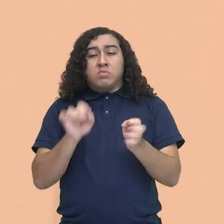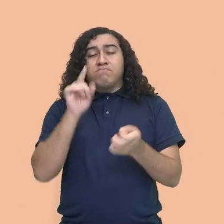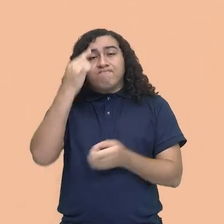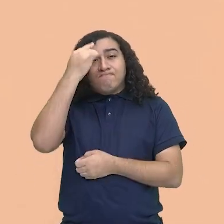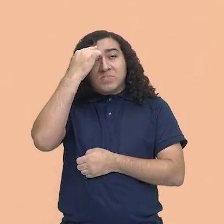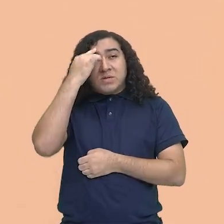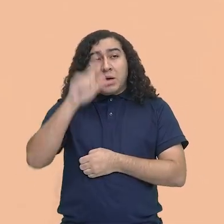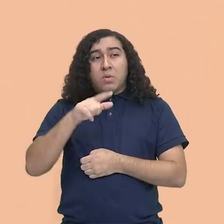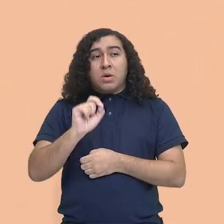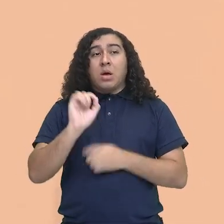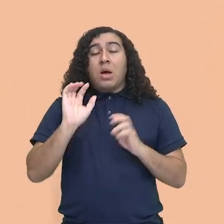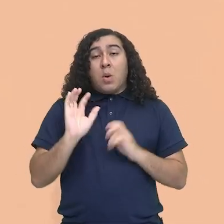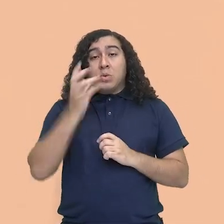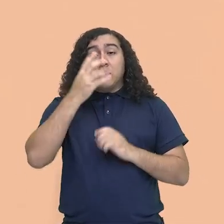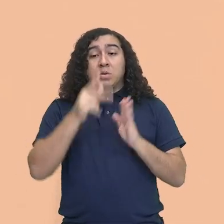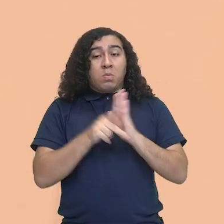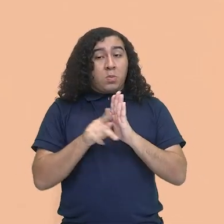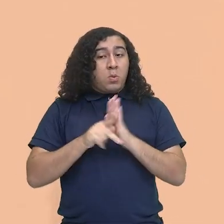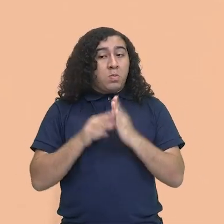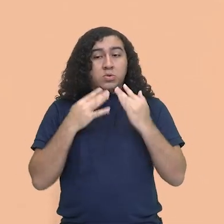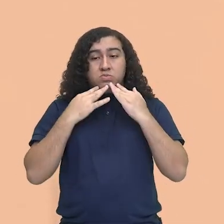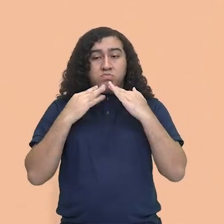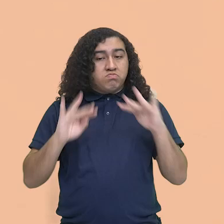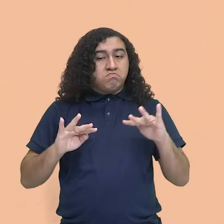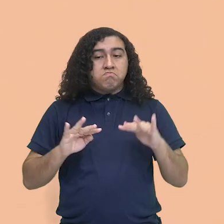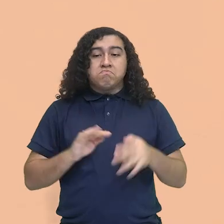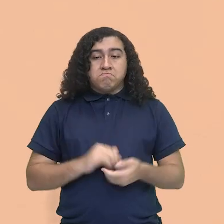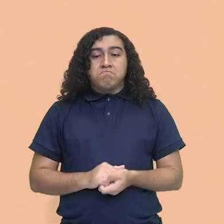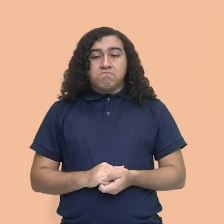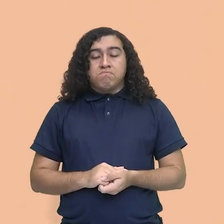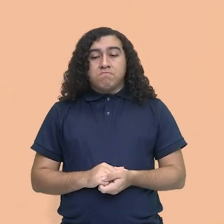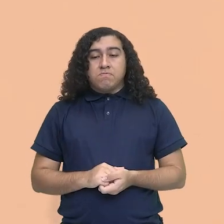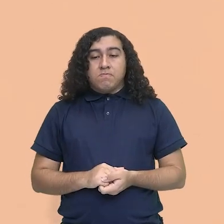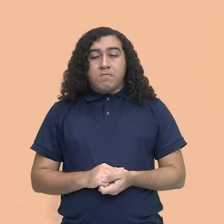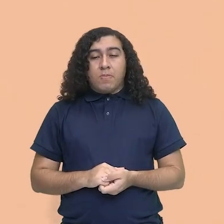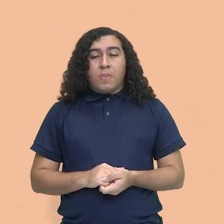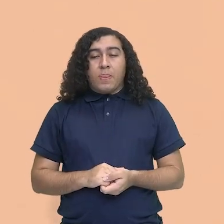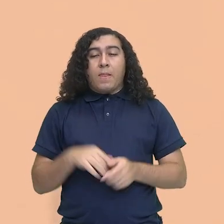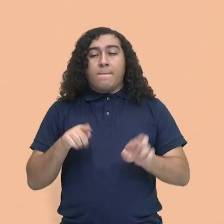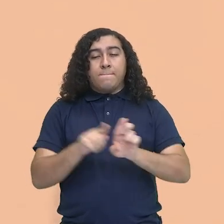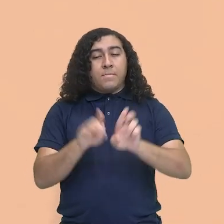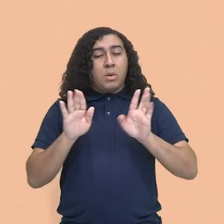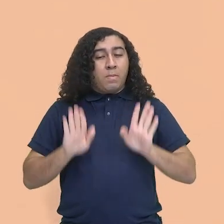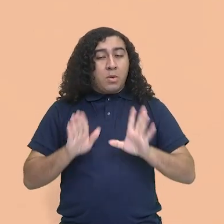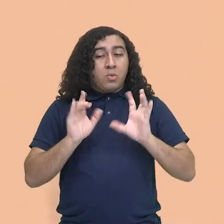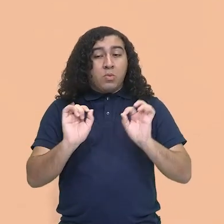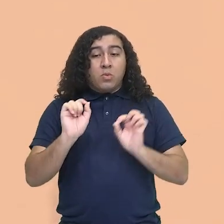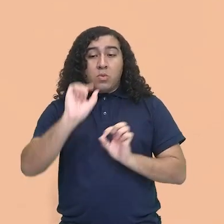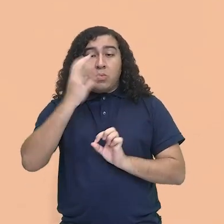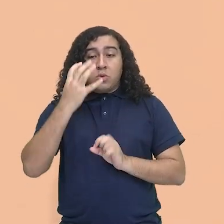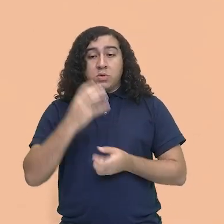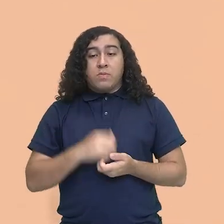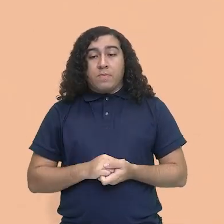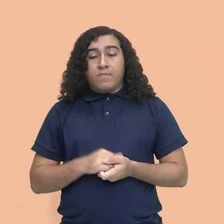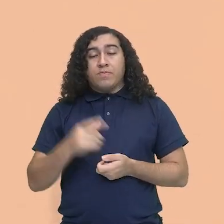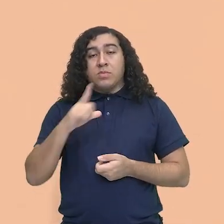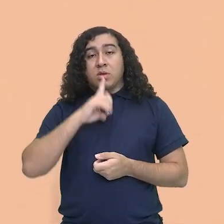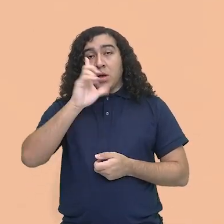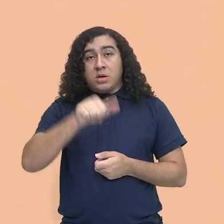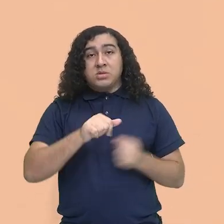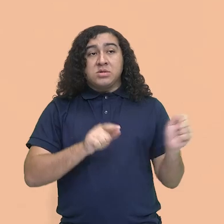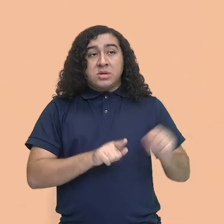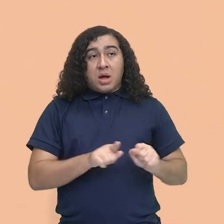é um fenômeno da própria natureza. Só o que vem acontecendo? Com a emissão, com a liberação